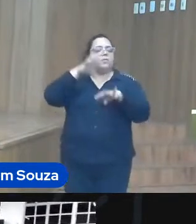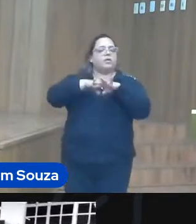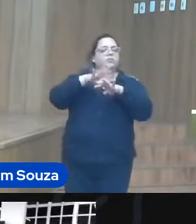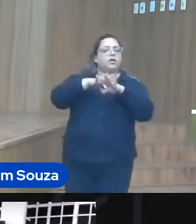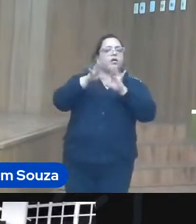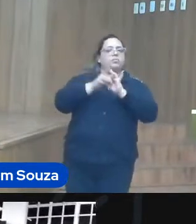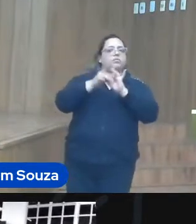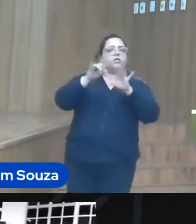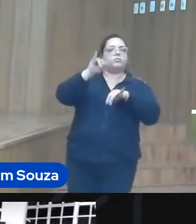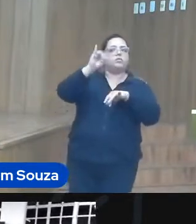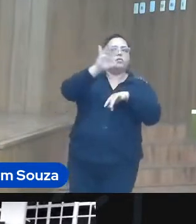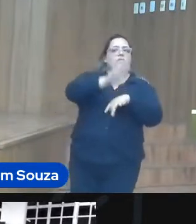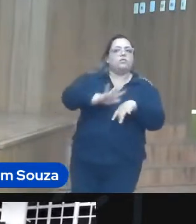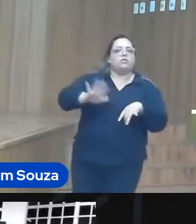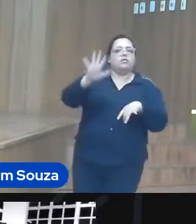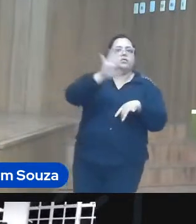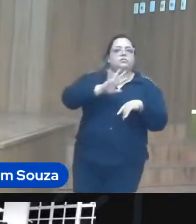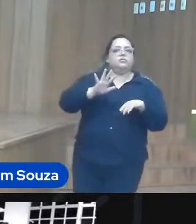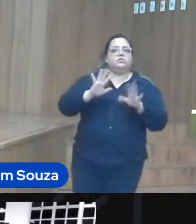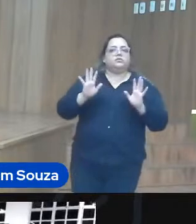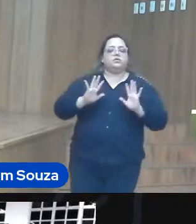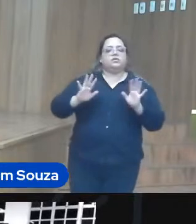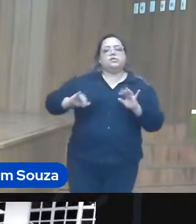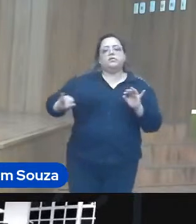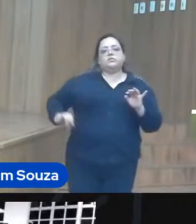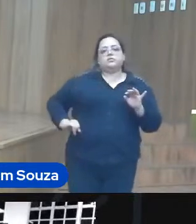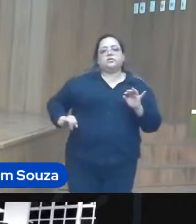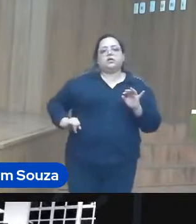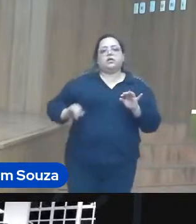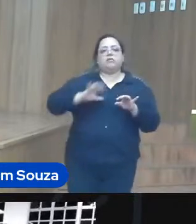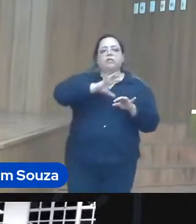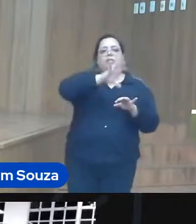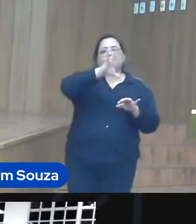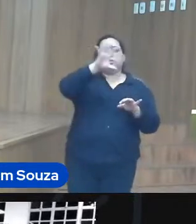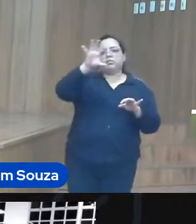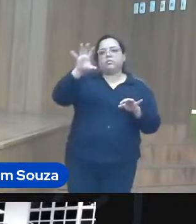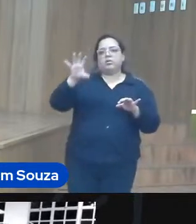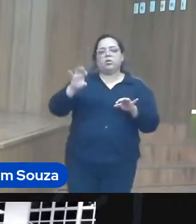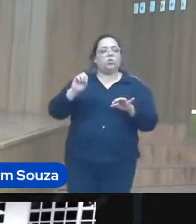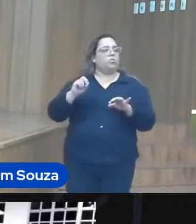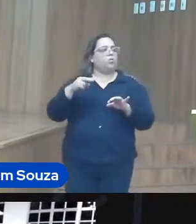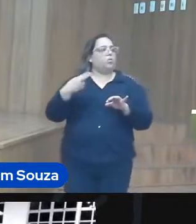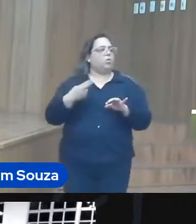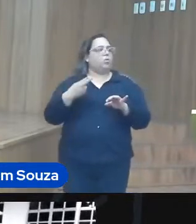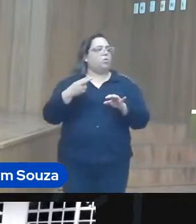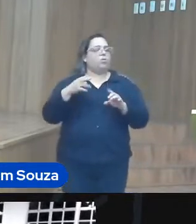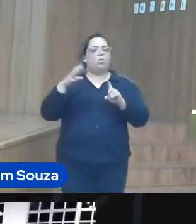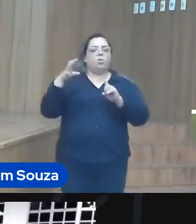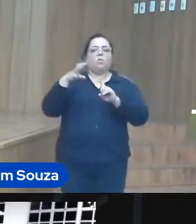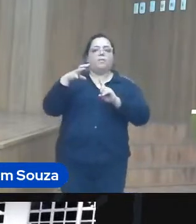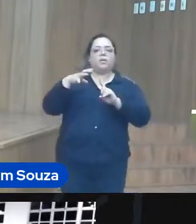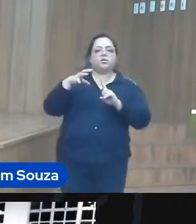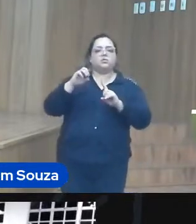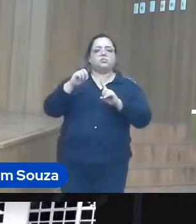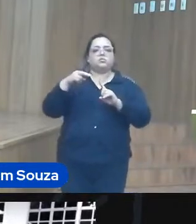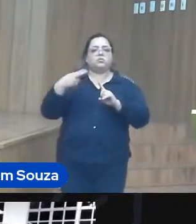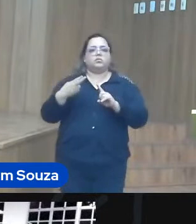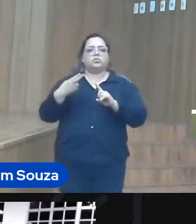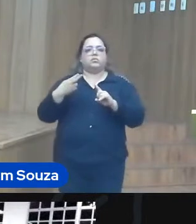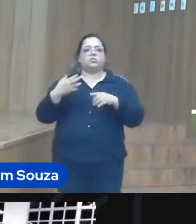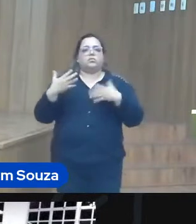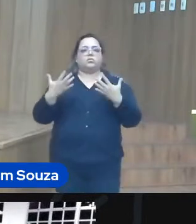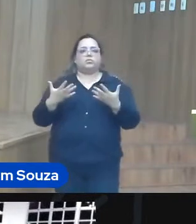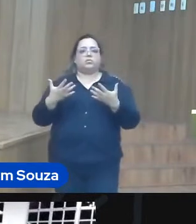ou sem sofrer nenhum tipo de classificação ou opressão, onde vai trabalhar ou